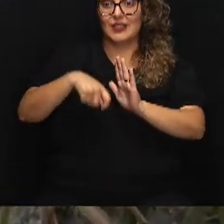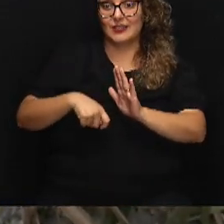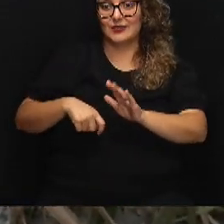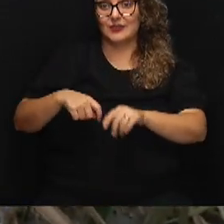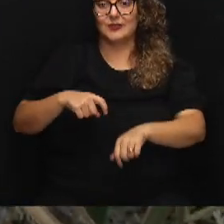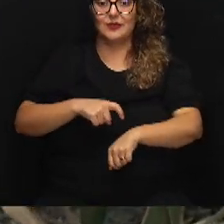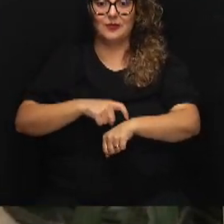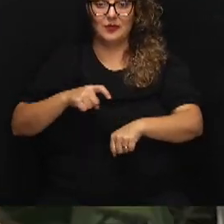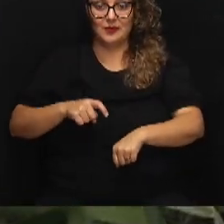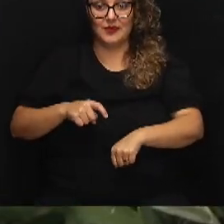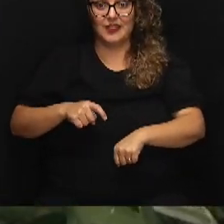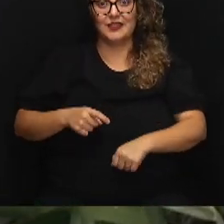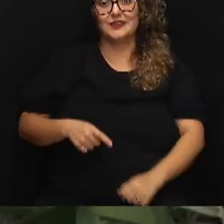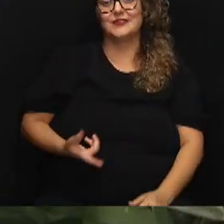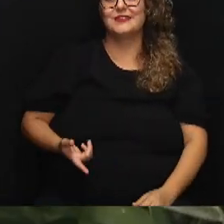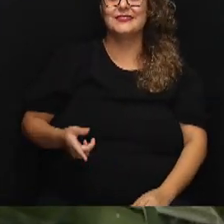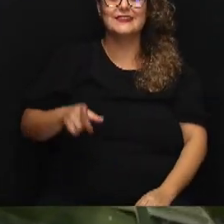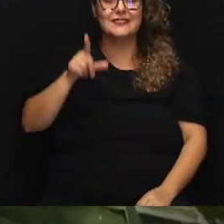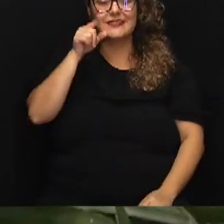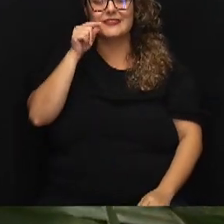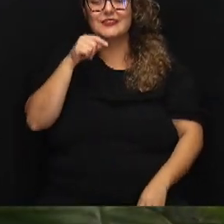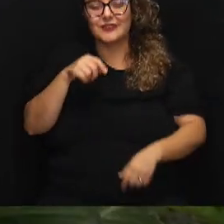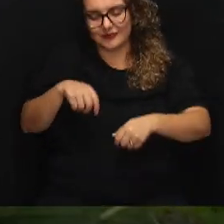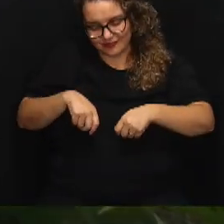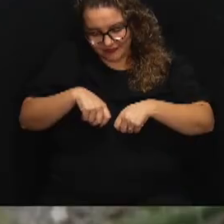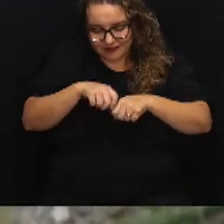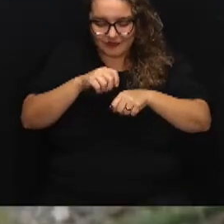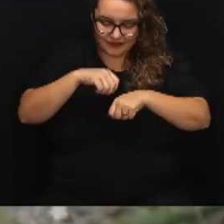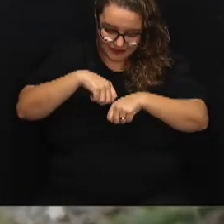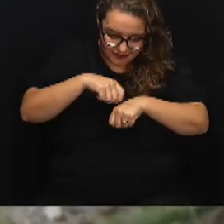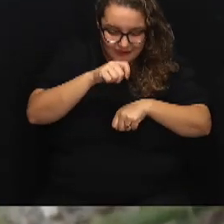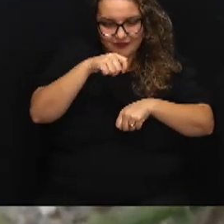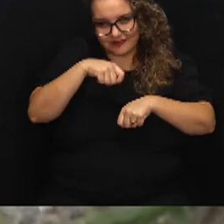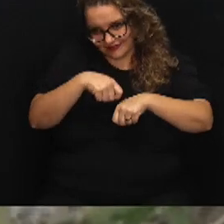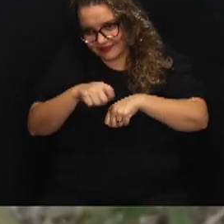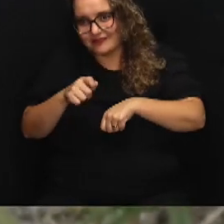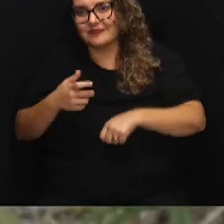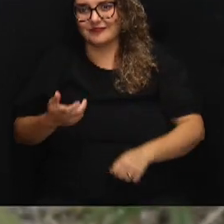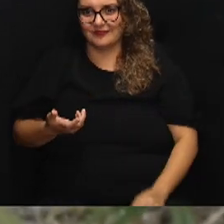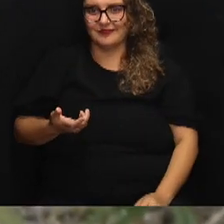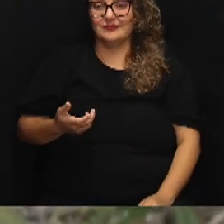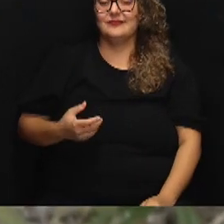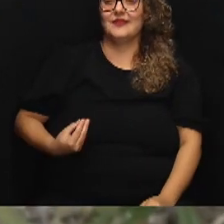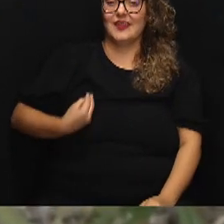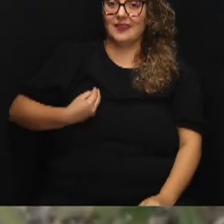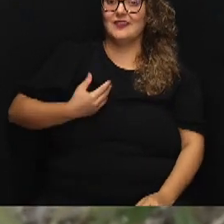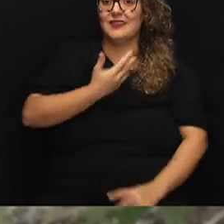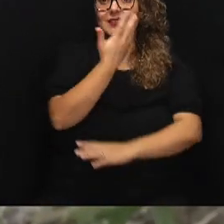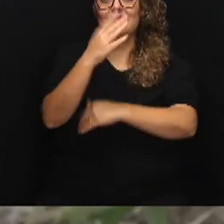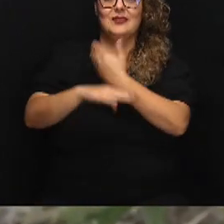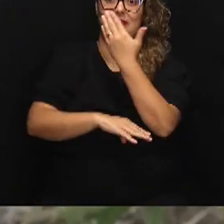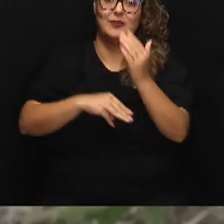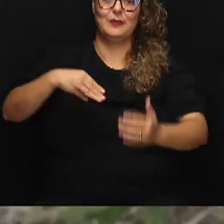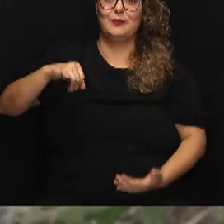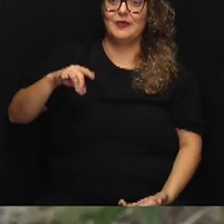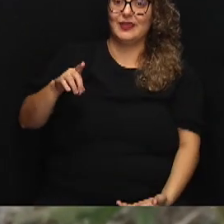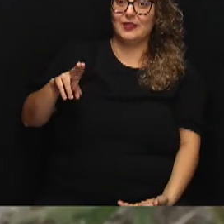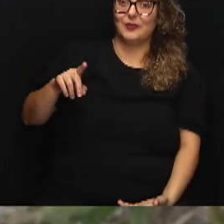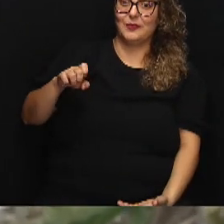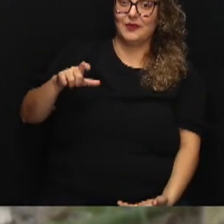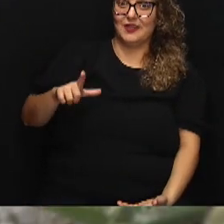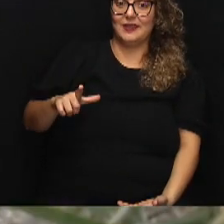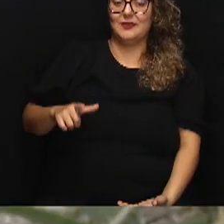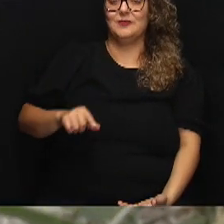ave acaricia o seu filhote no Refúgio Nacional de Vida Selvagem do atol Midway, no Oceano